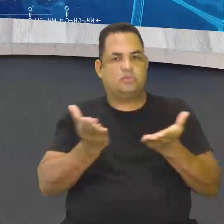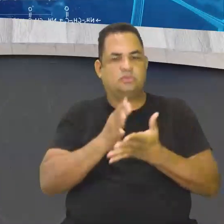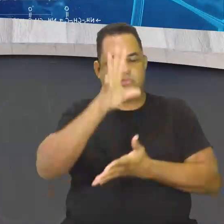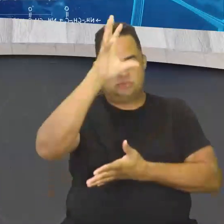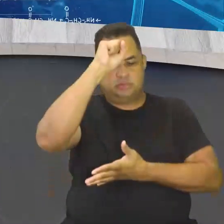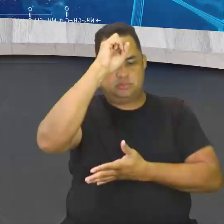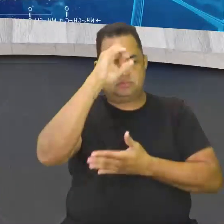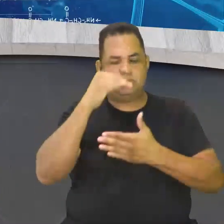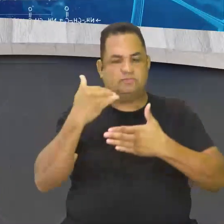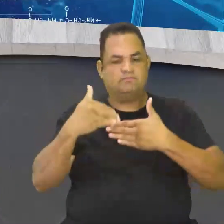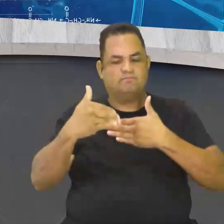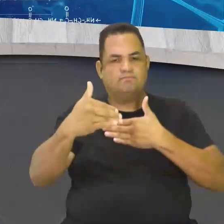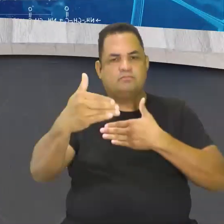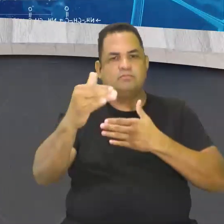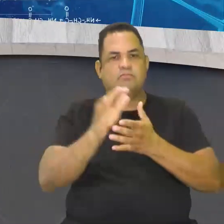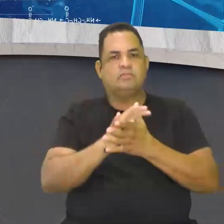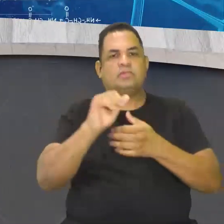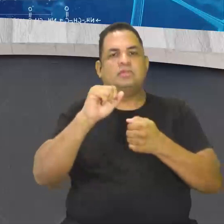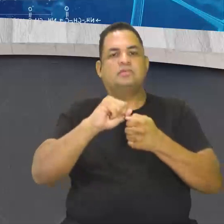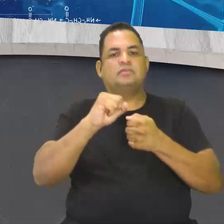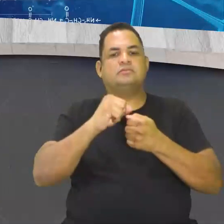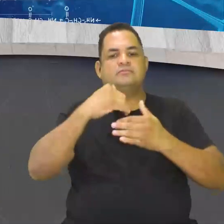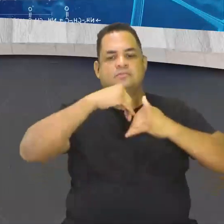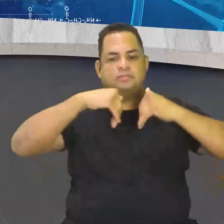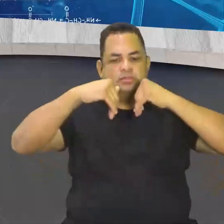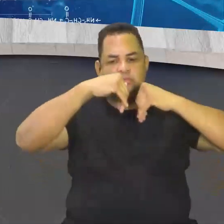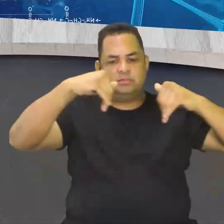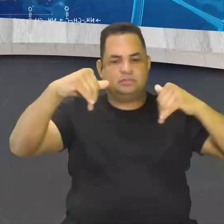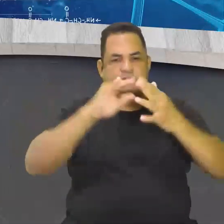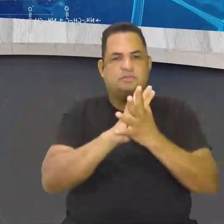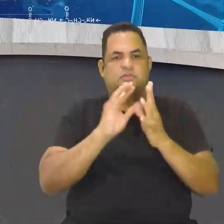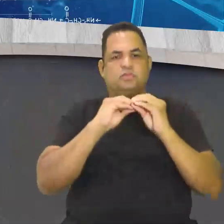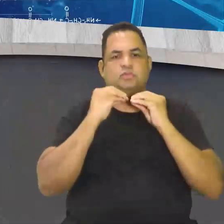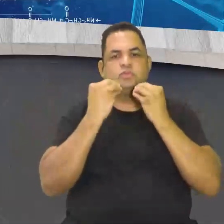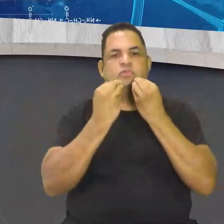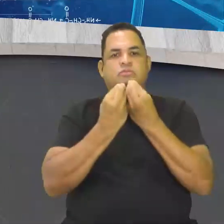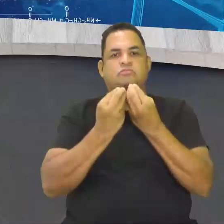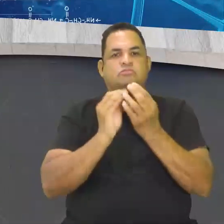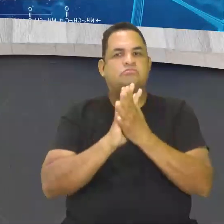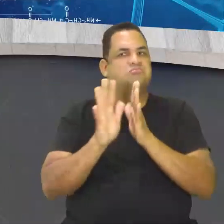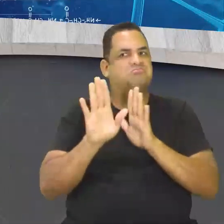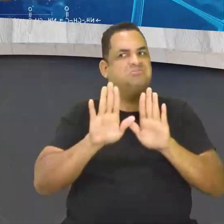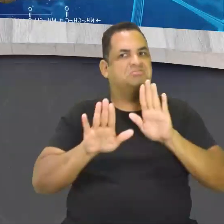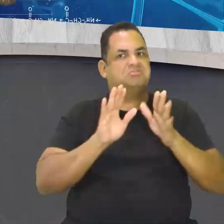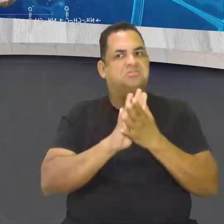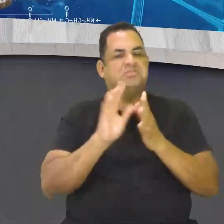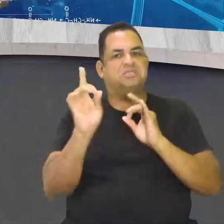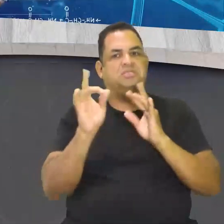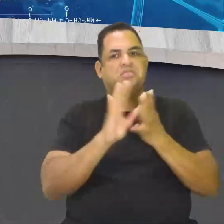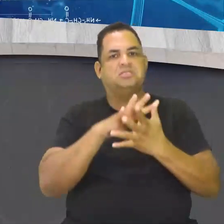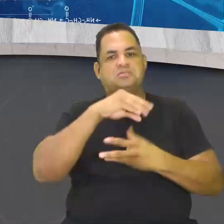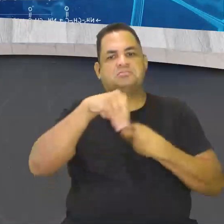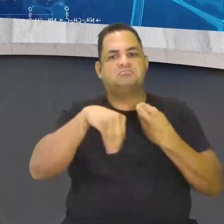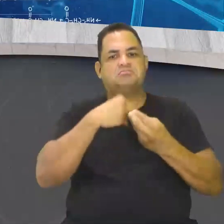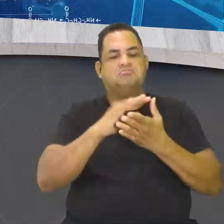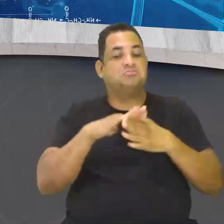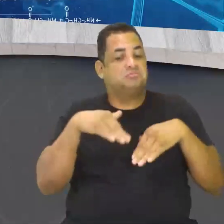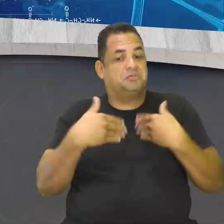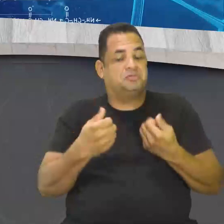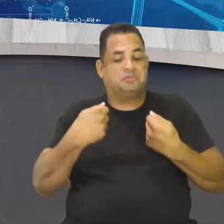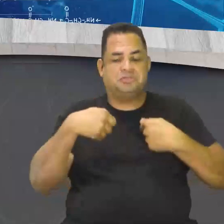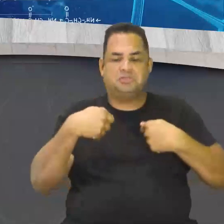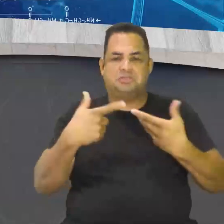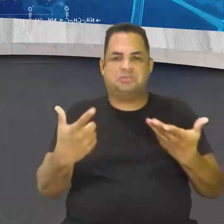aprender processos para fazer a separação de substâncias de acordo com o tipo de mistura e com a necessidade também,